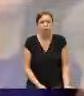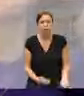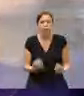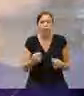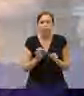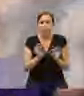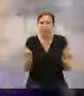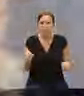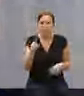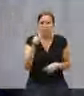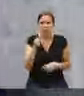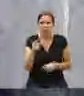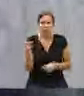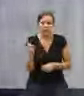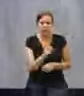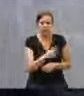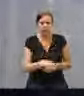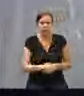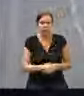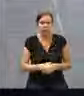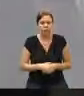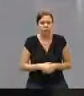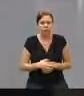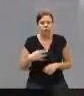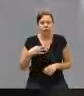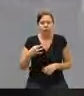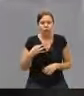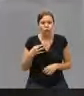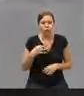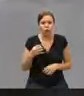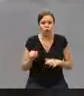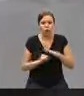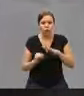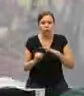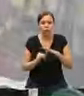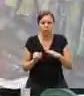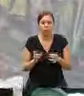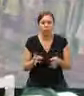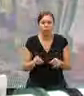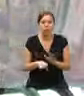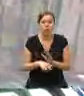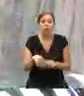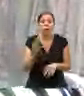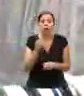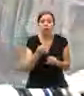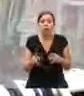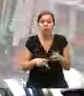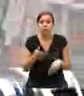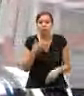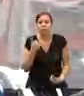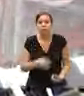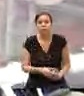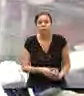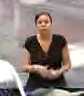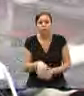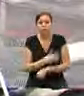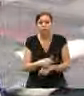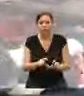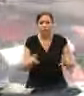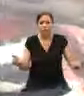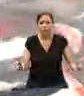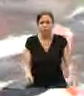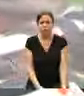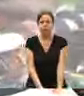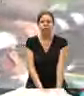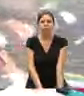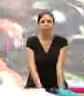aqui e ser voluntário do bazar. Quanto mais gente, melhor. O endereço é Rua Costa Aguiar,